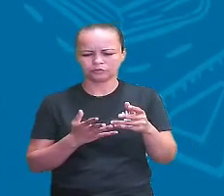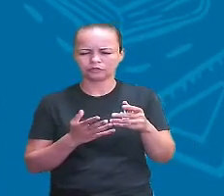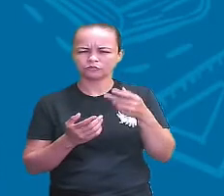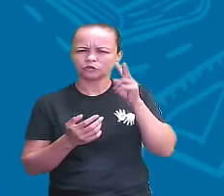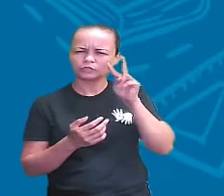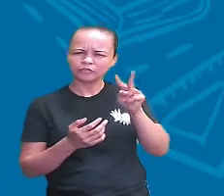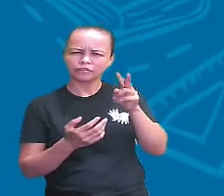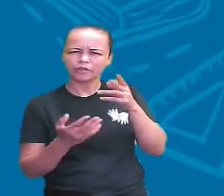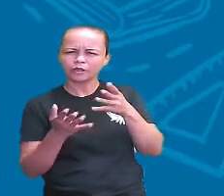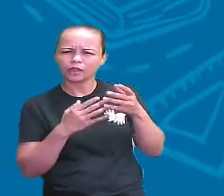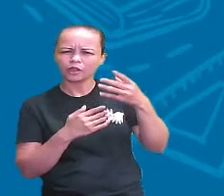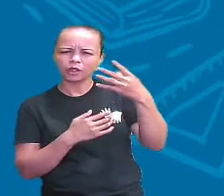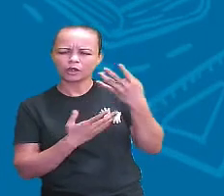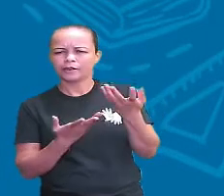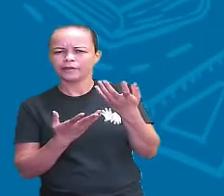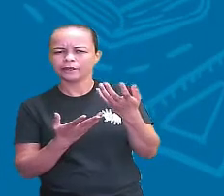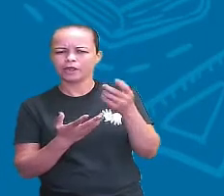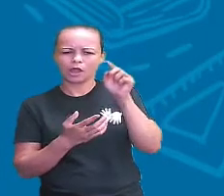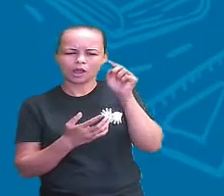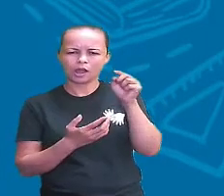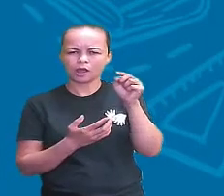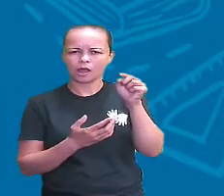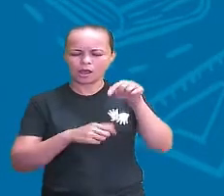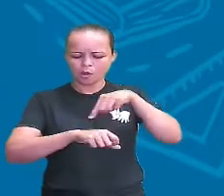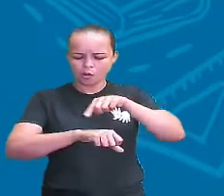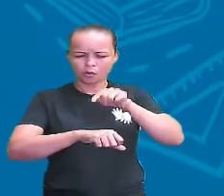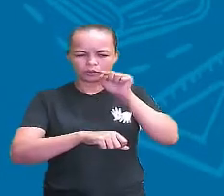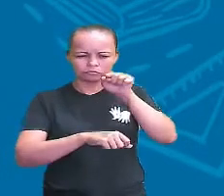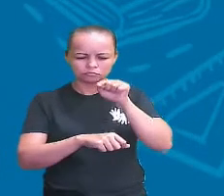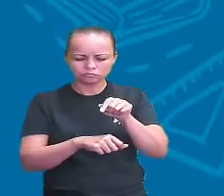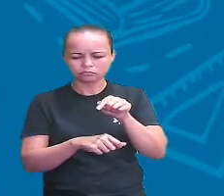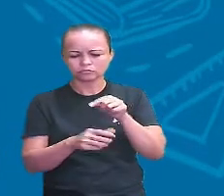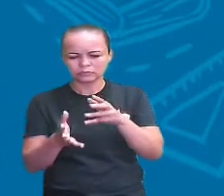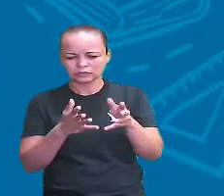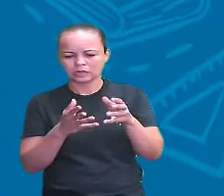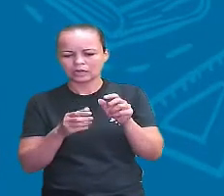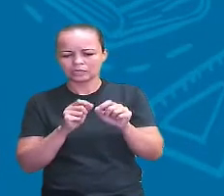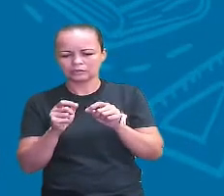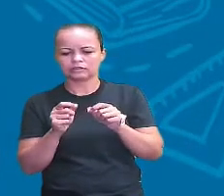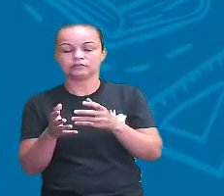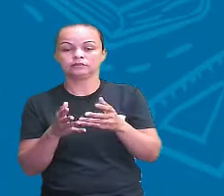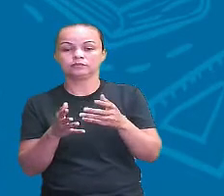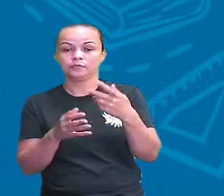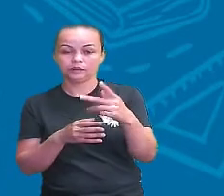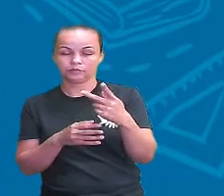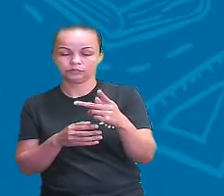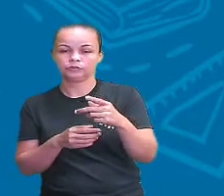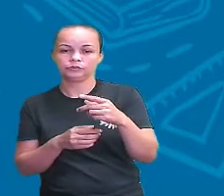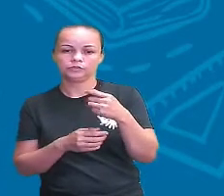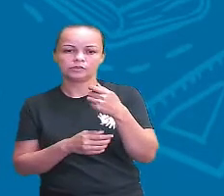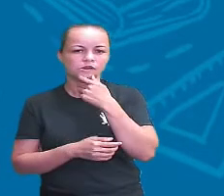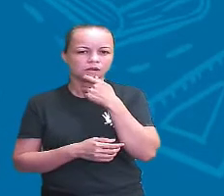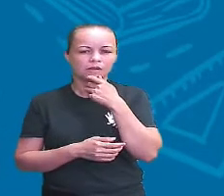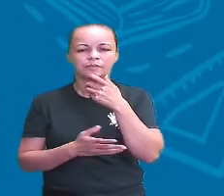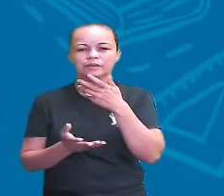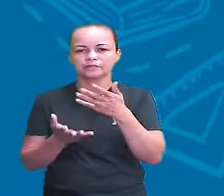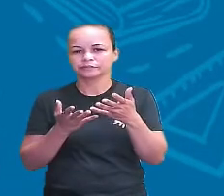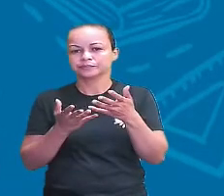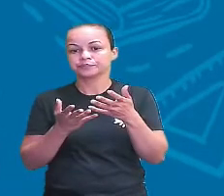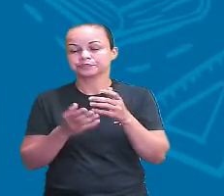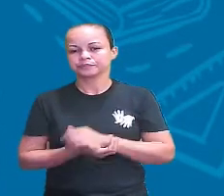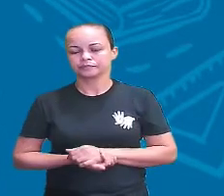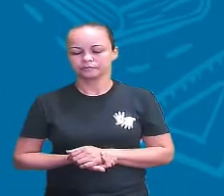2 pontinhos e os minutos, temos aí a hora em inglês americano, para os americanos. Quando tiver